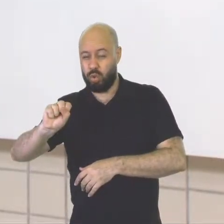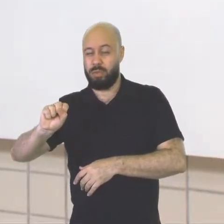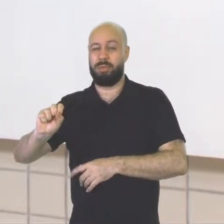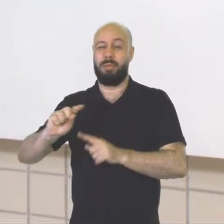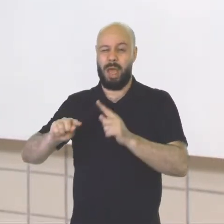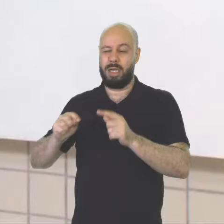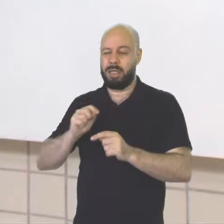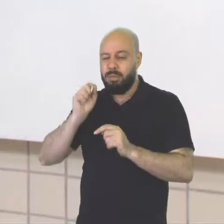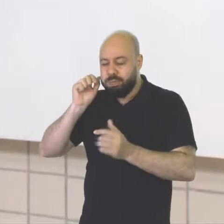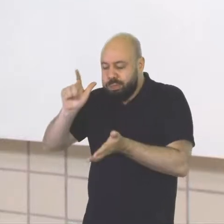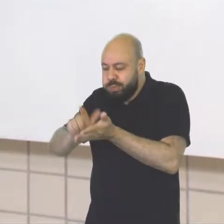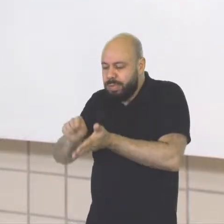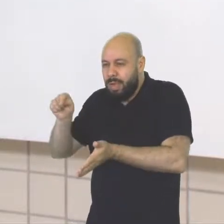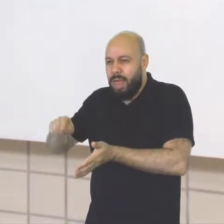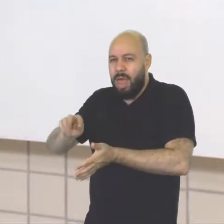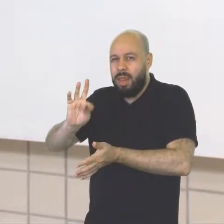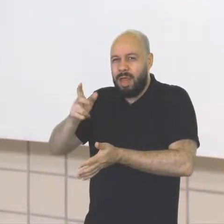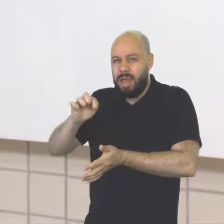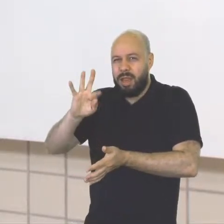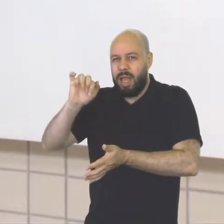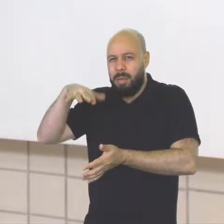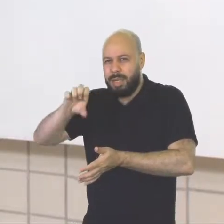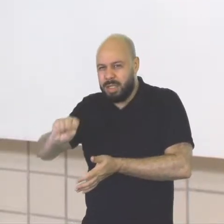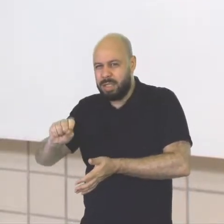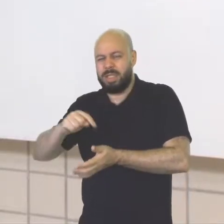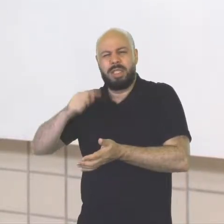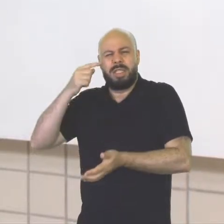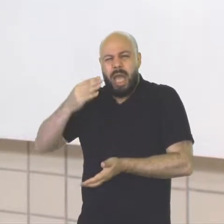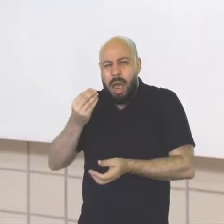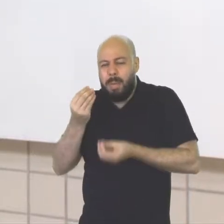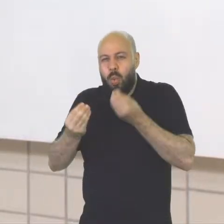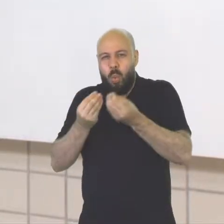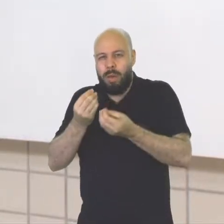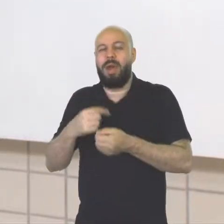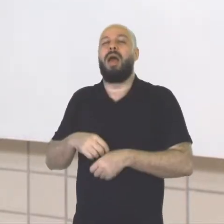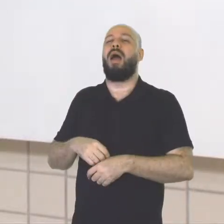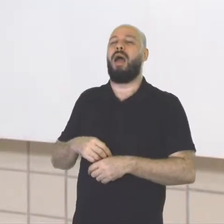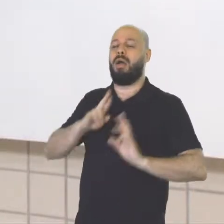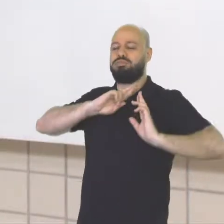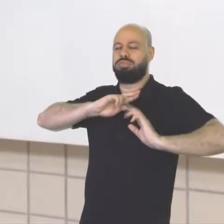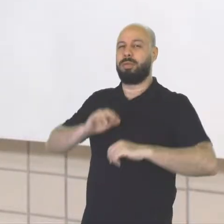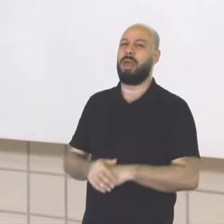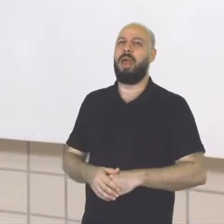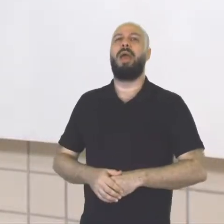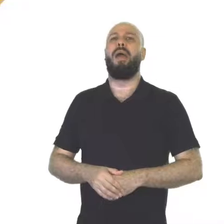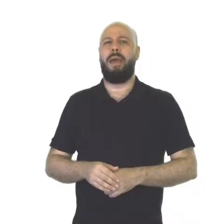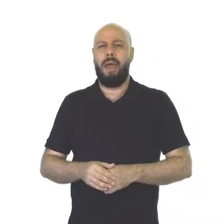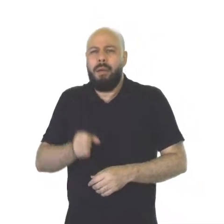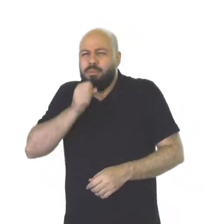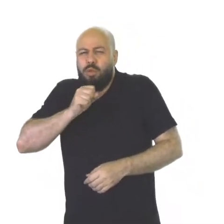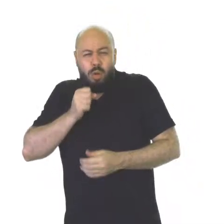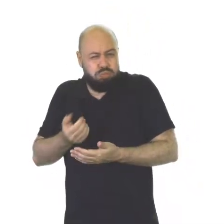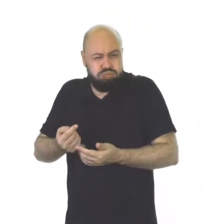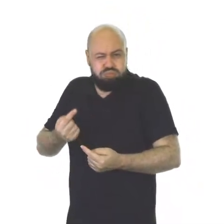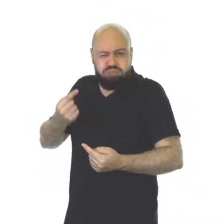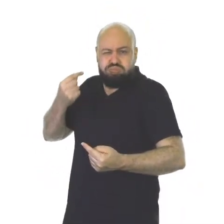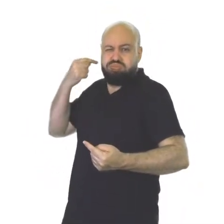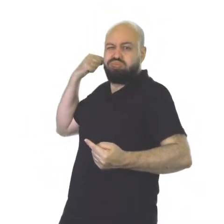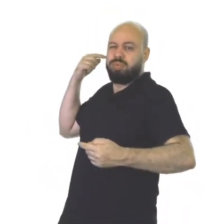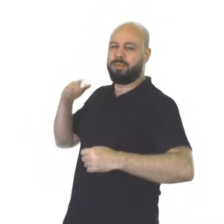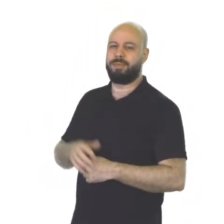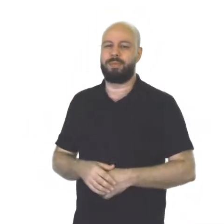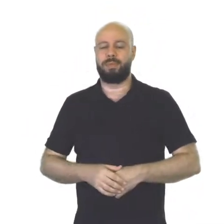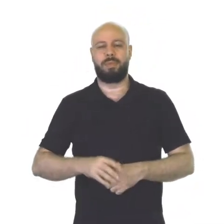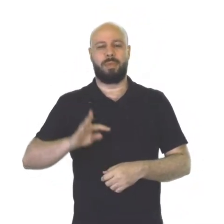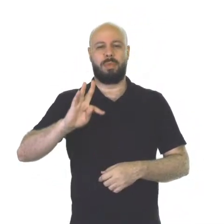Mas vocês já ouviram falar no The Times? Vocês sabem qual é esse jornal? E é um jornal muito antigo, pessoal. Olha só, o The Times, ele é um